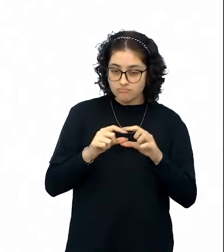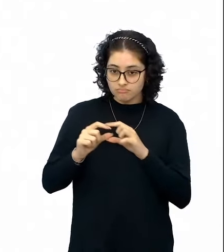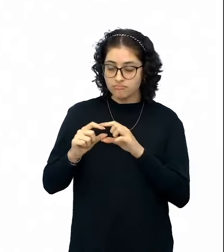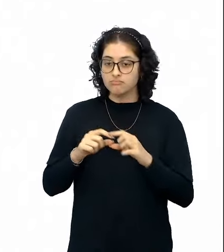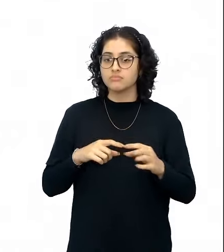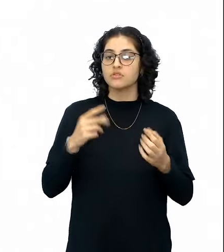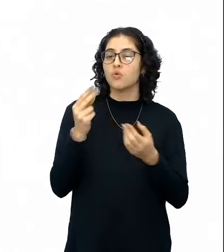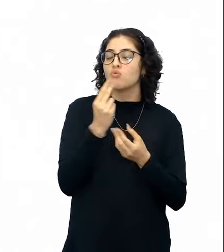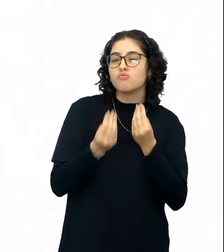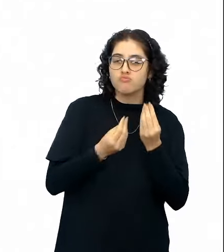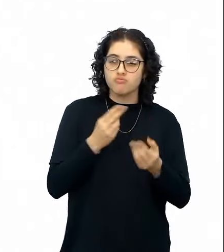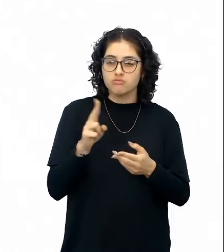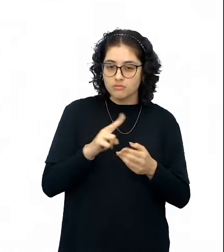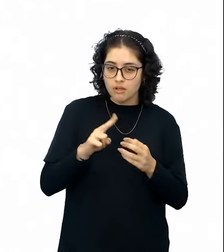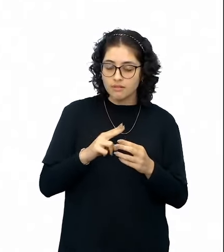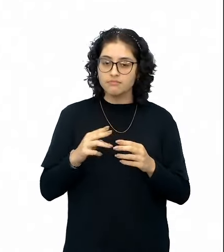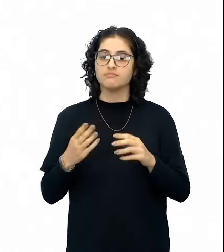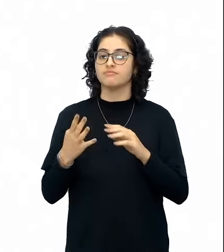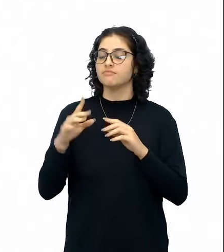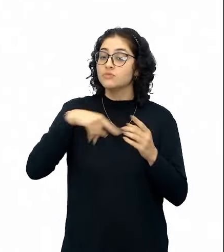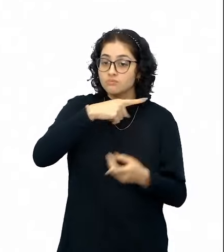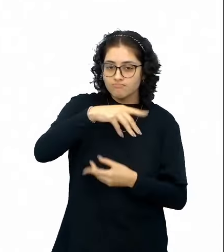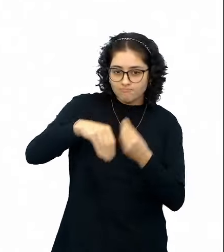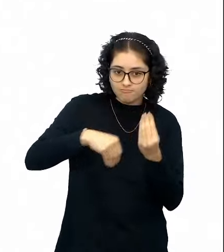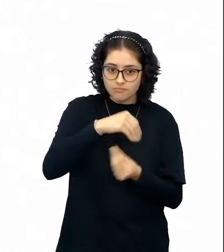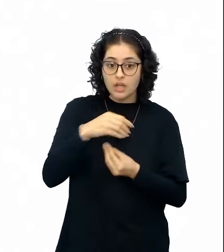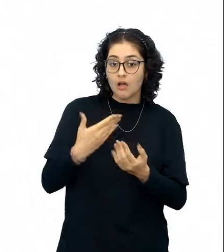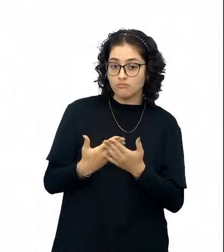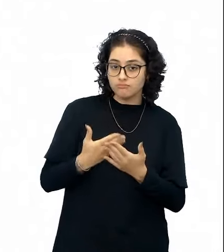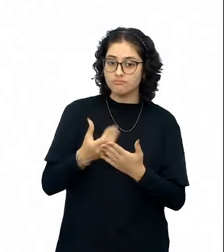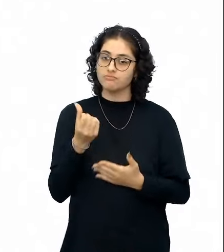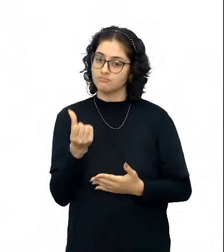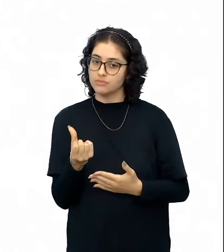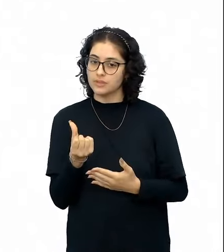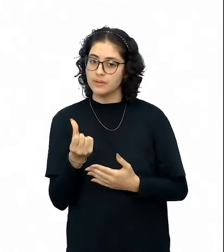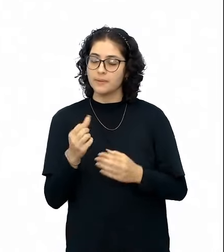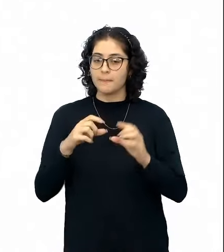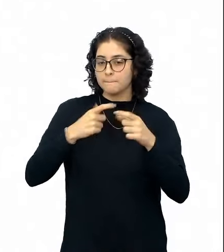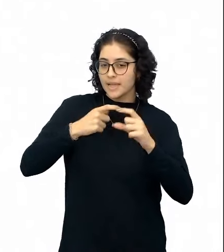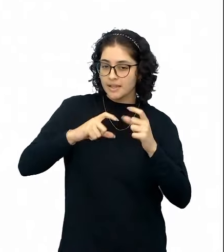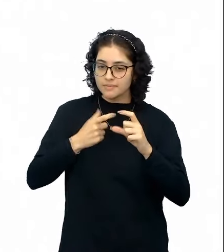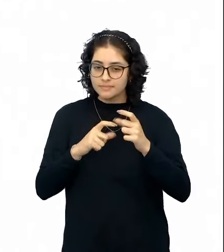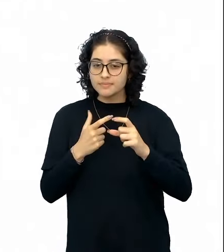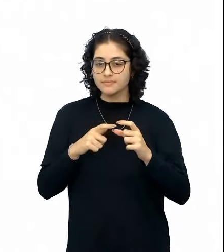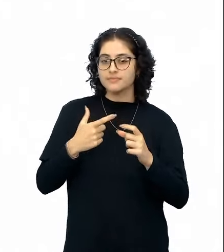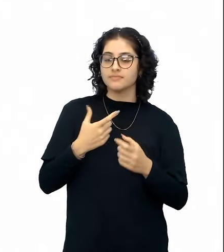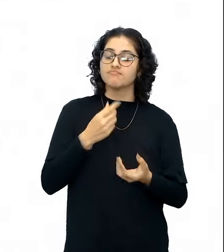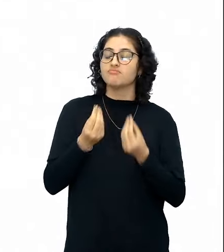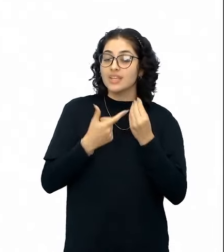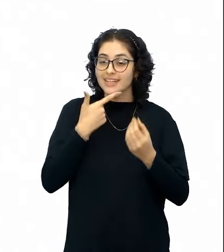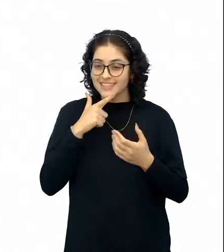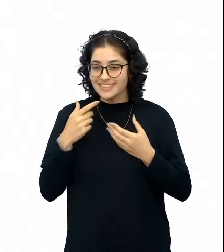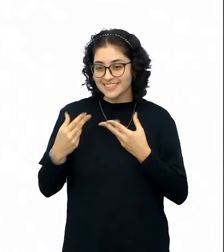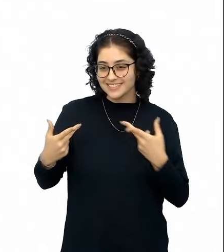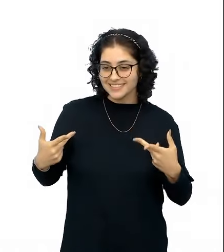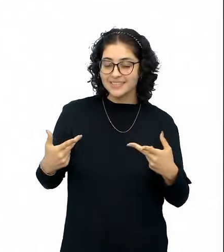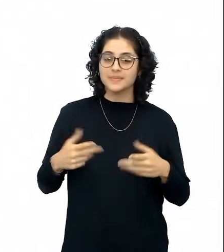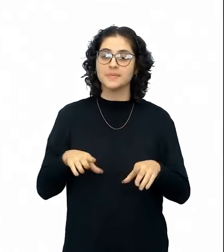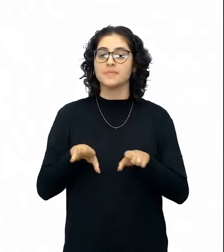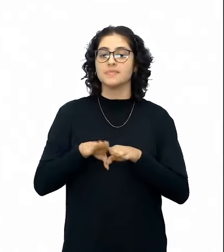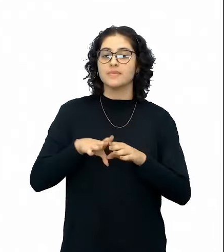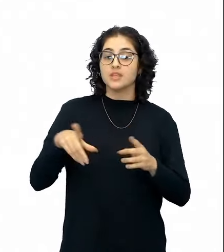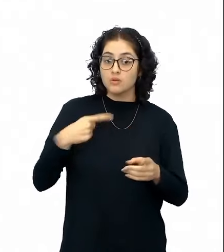tirinhas tudo junto e misturado. Aula 6, memes, diversão com conotação. Aula 7, somos